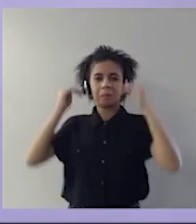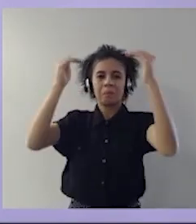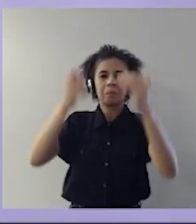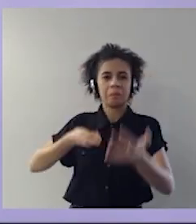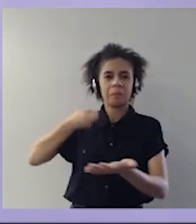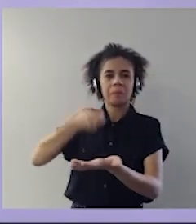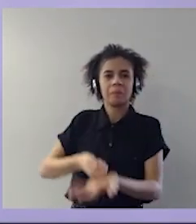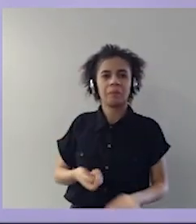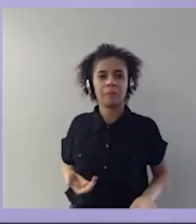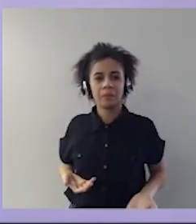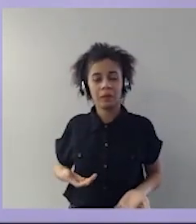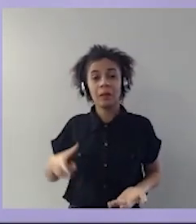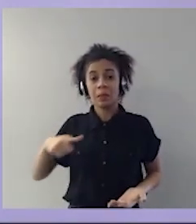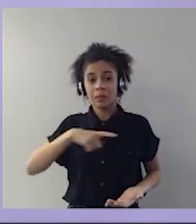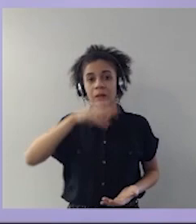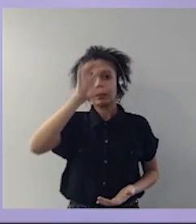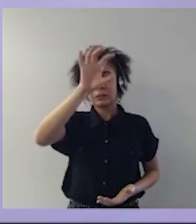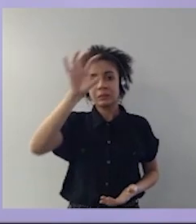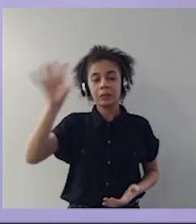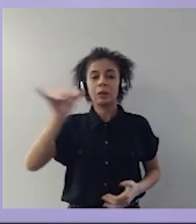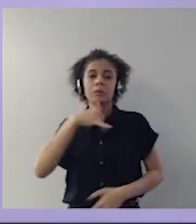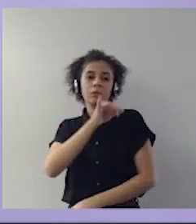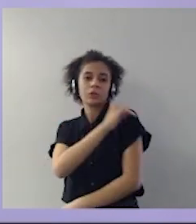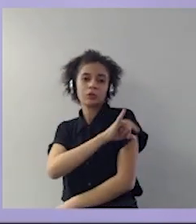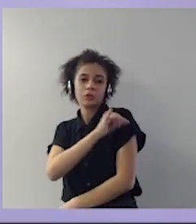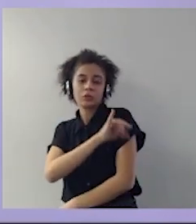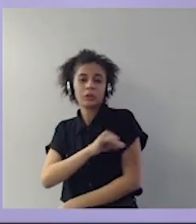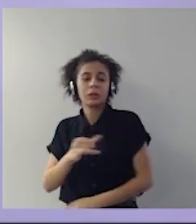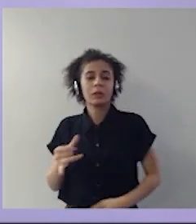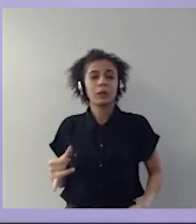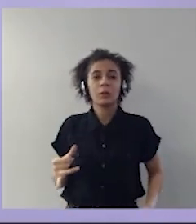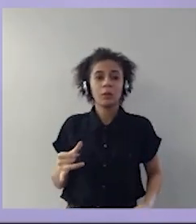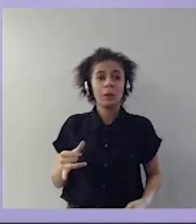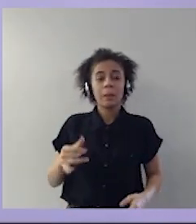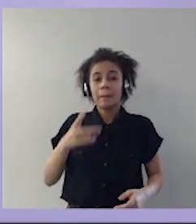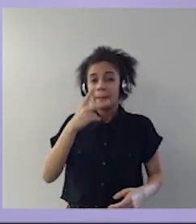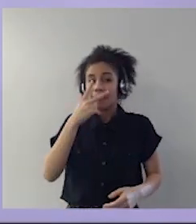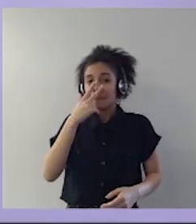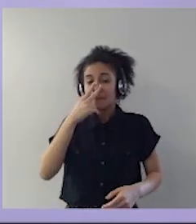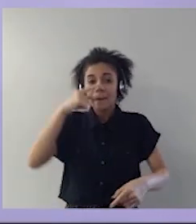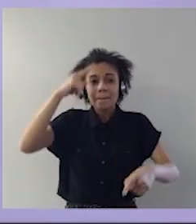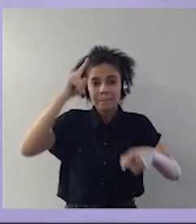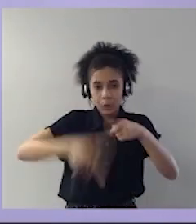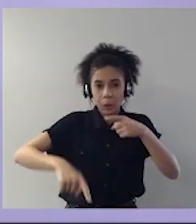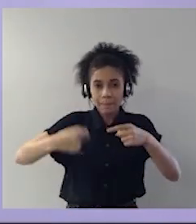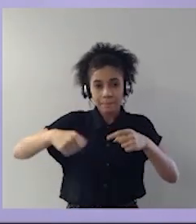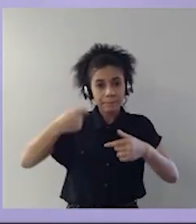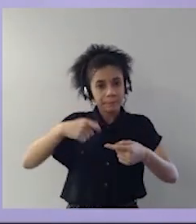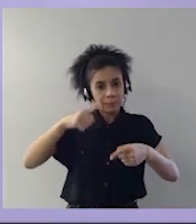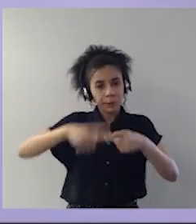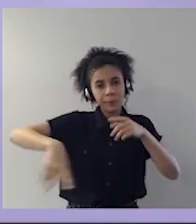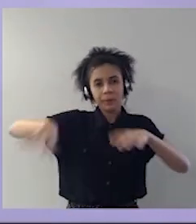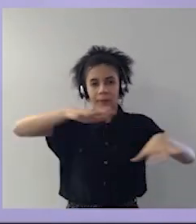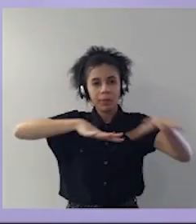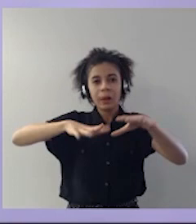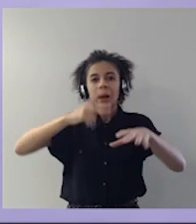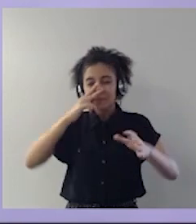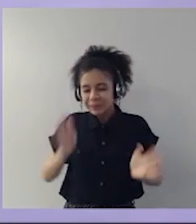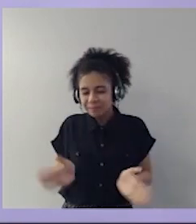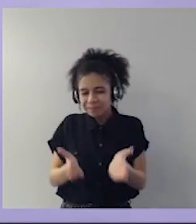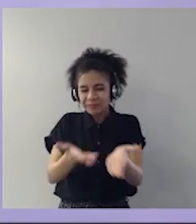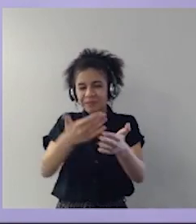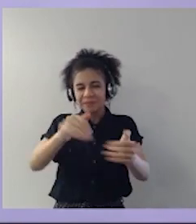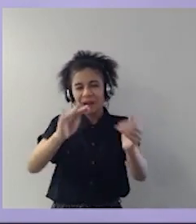situações. Há estados, começando pelo Rio de Janeiro, que, ao invés de proibir a circulação, também dão